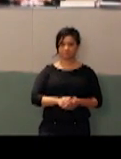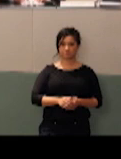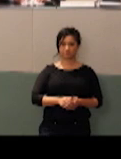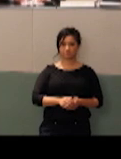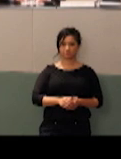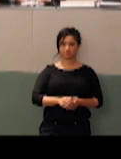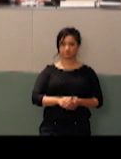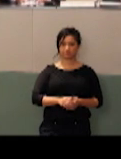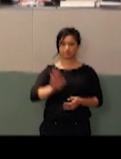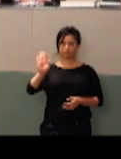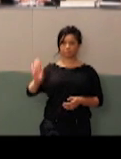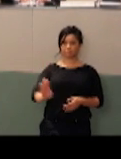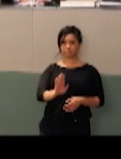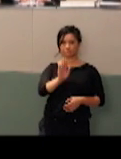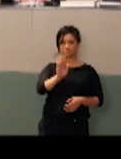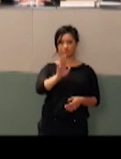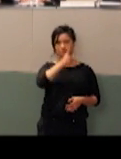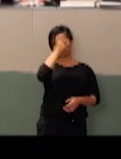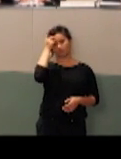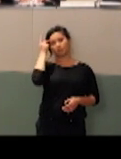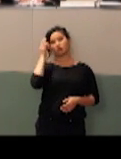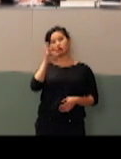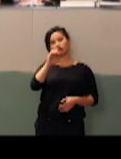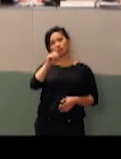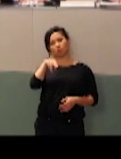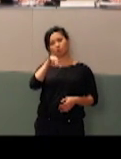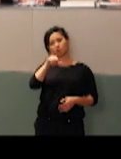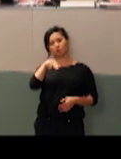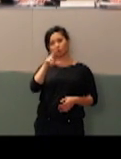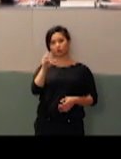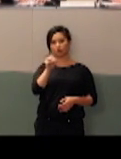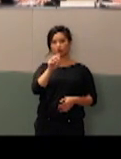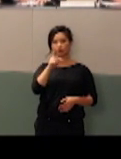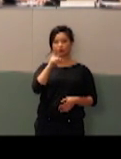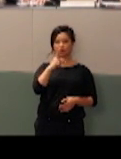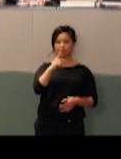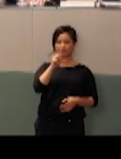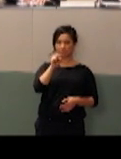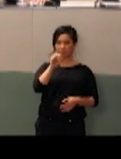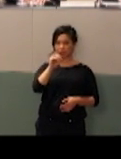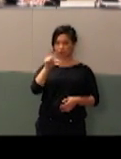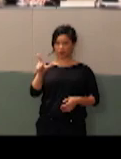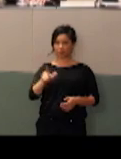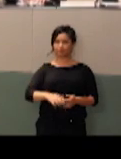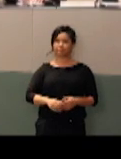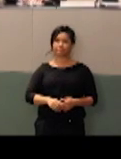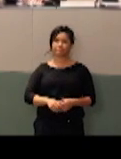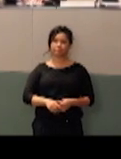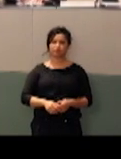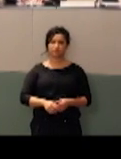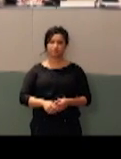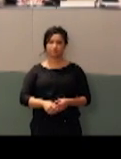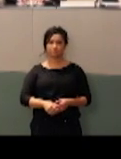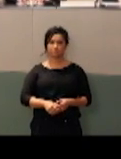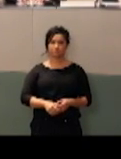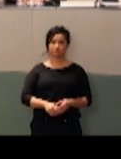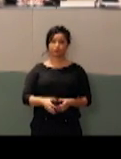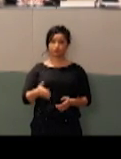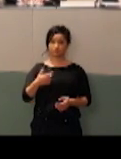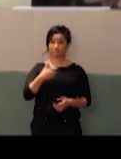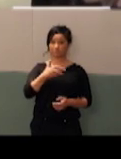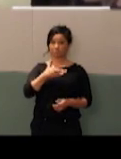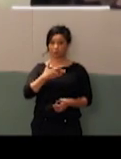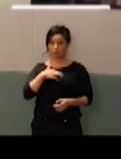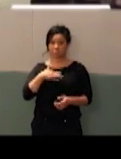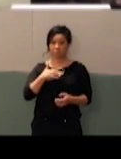é o candidato Toninho do PSOL. Olha, eu gostaria de dizer aqui aos empresários presentes